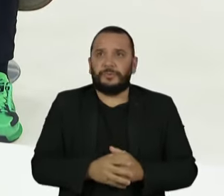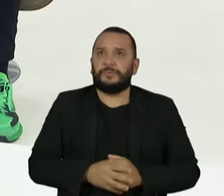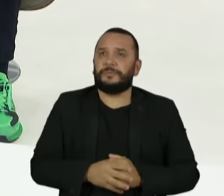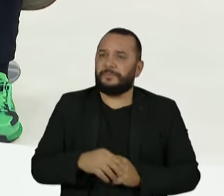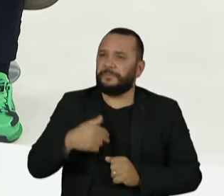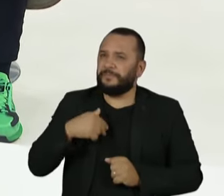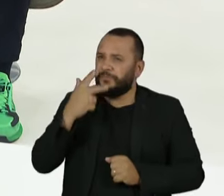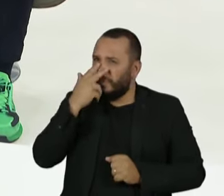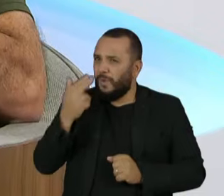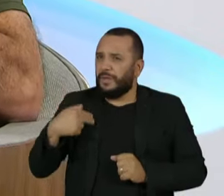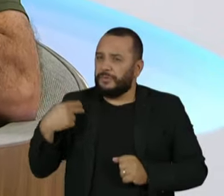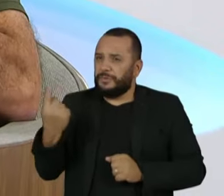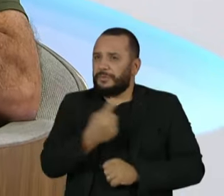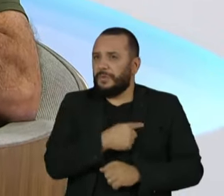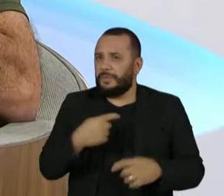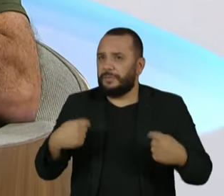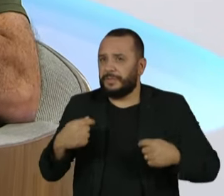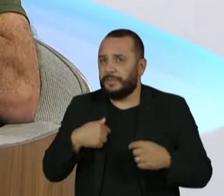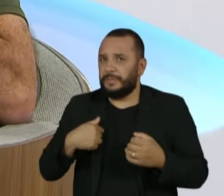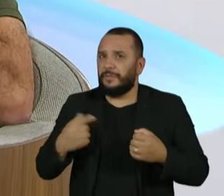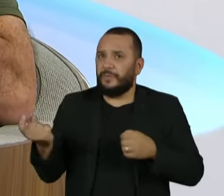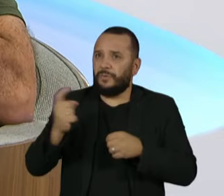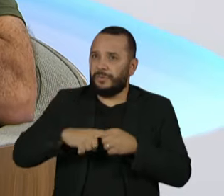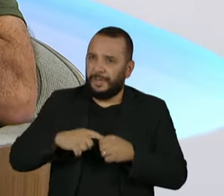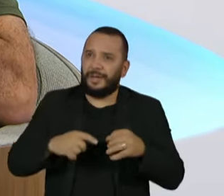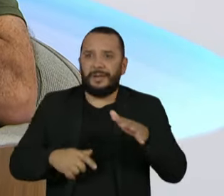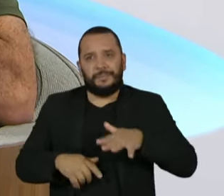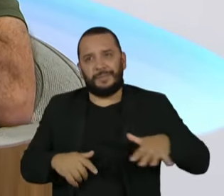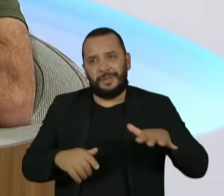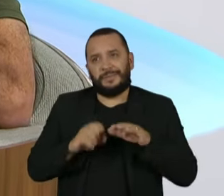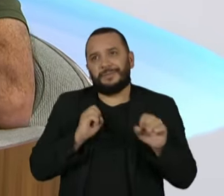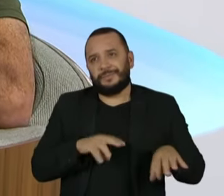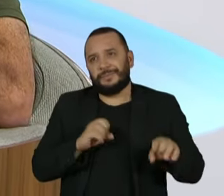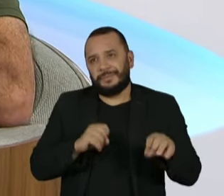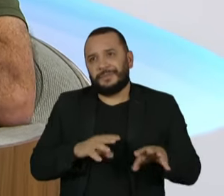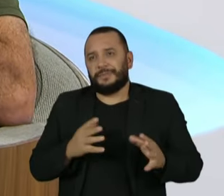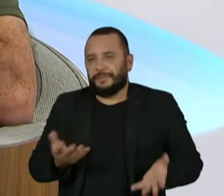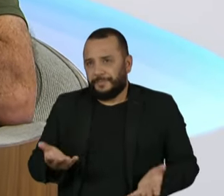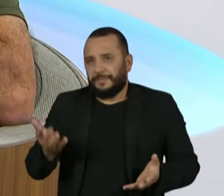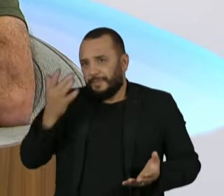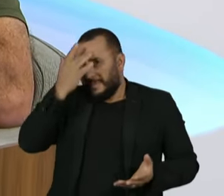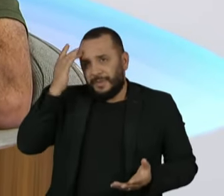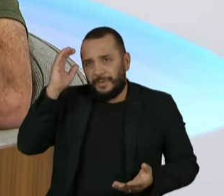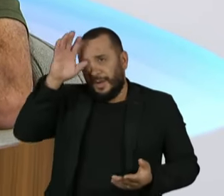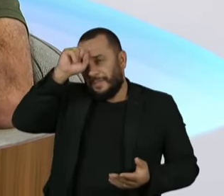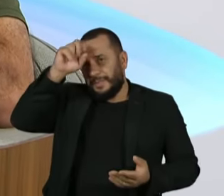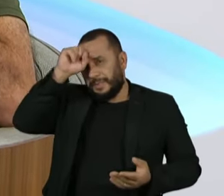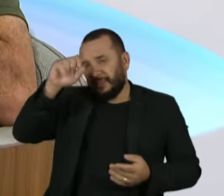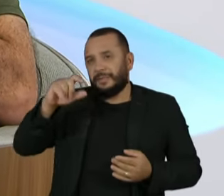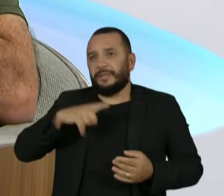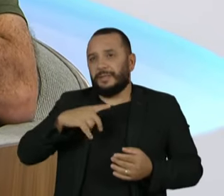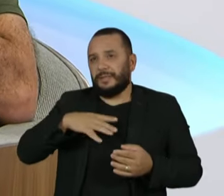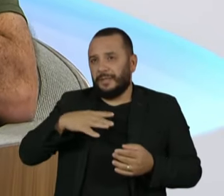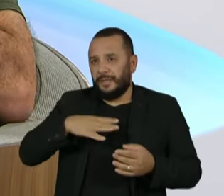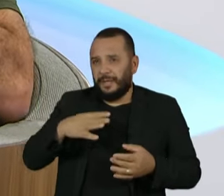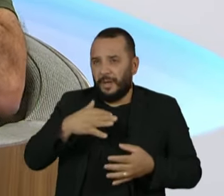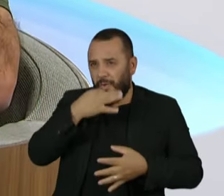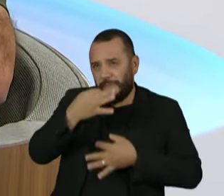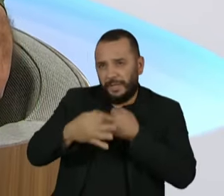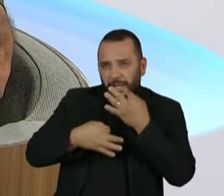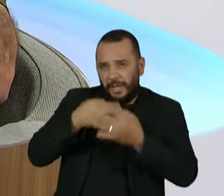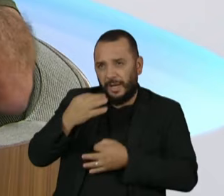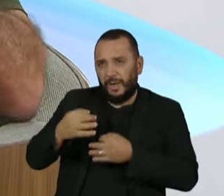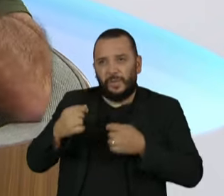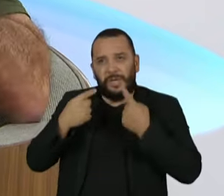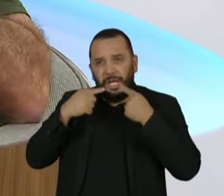velho que a gente precisa voltar para educação as pessoas precisam aprender a ser críticas sobre o que